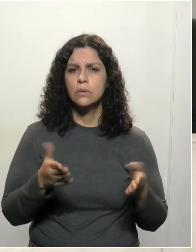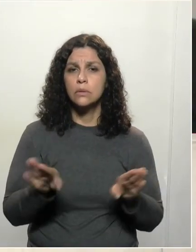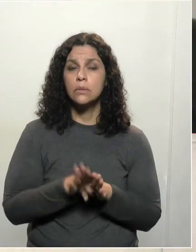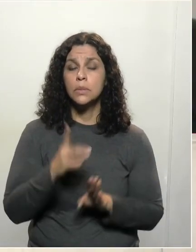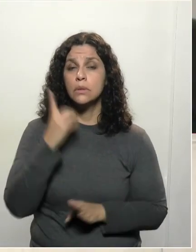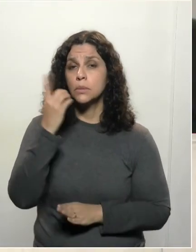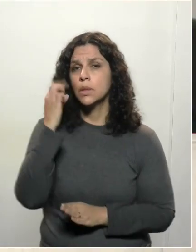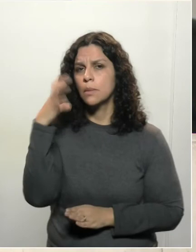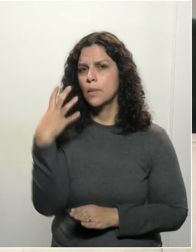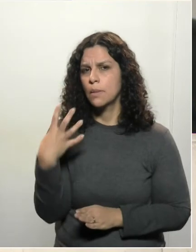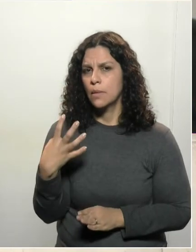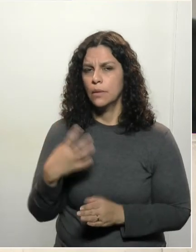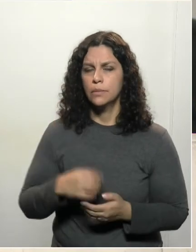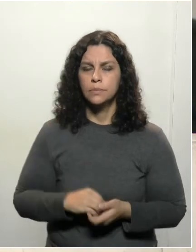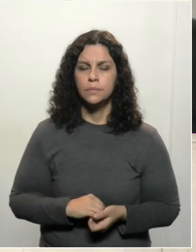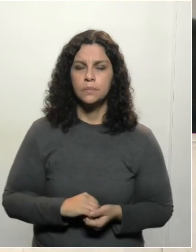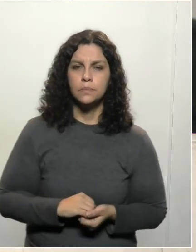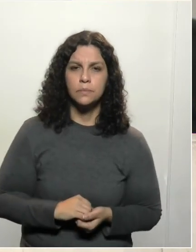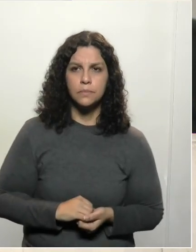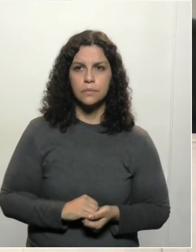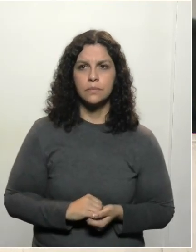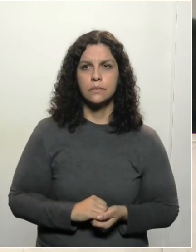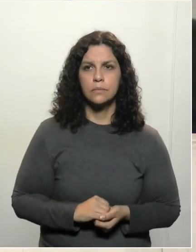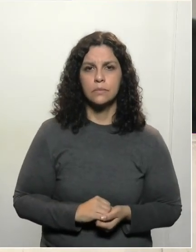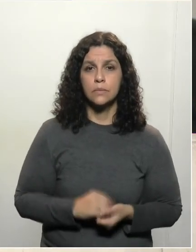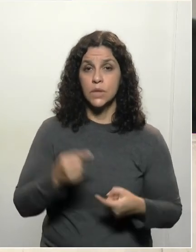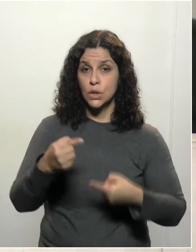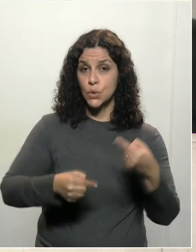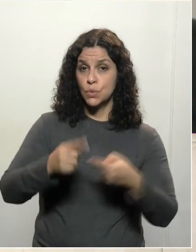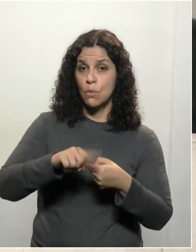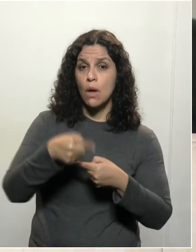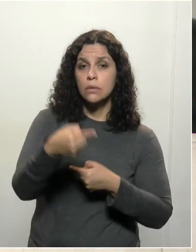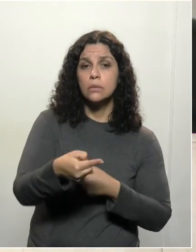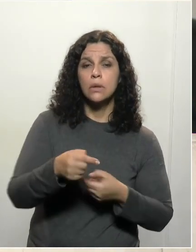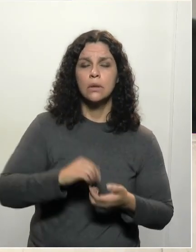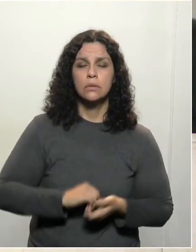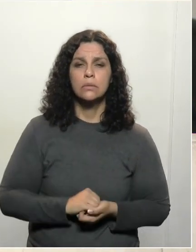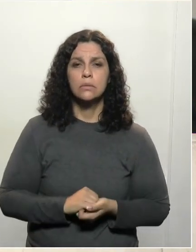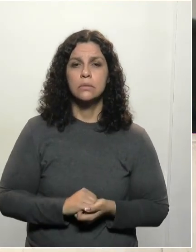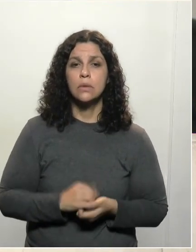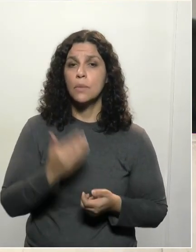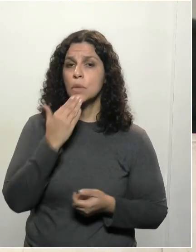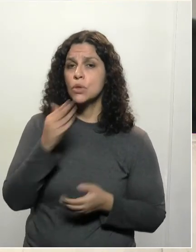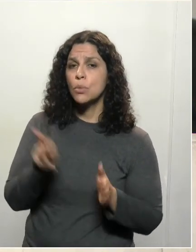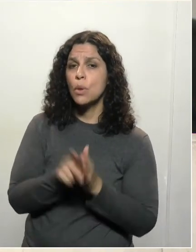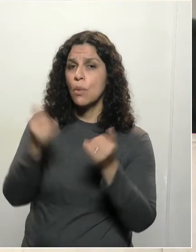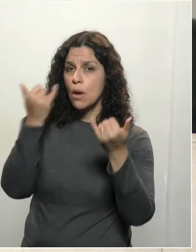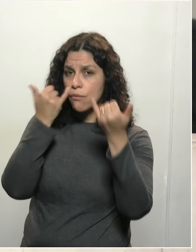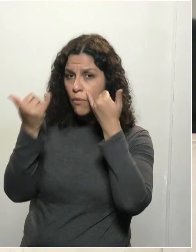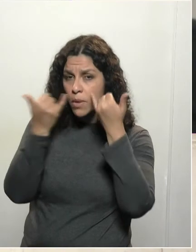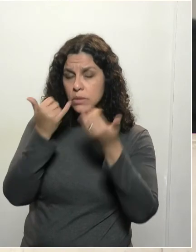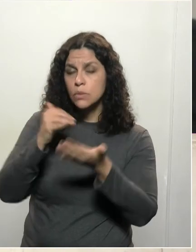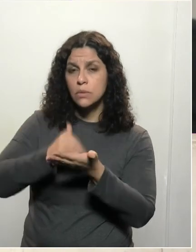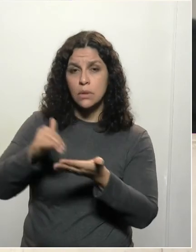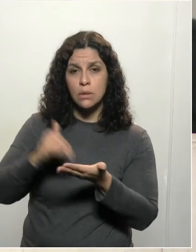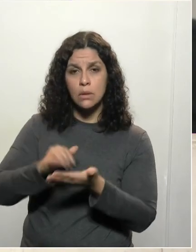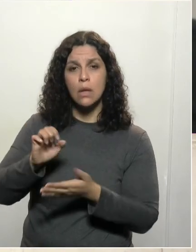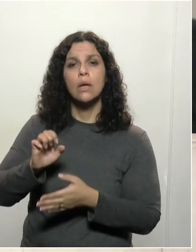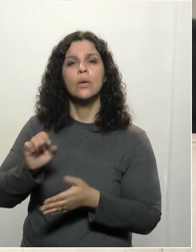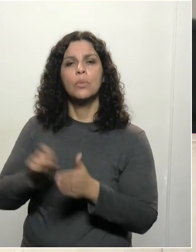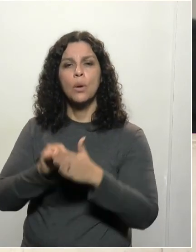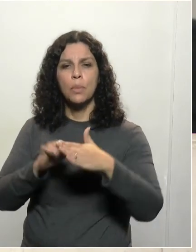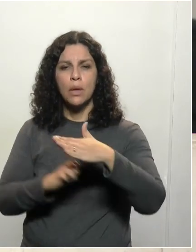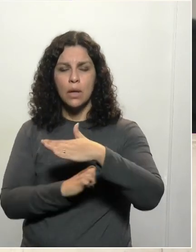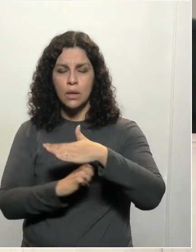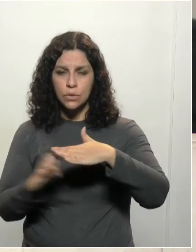Requerimento da deputada Mabel Canto. Com sua discussão adiada, requer pedido de informações ao secretário de Estado de